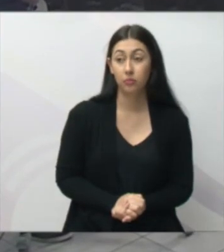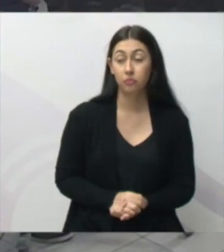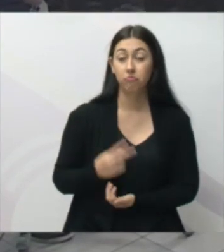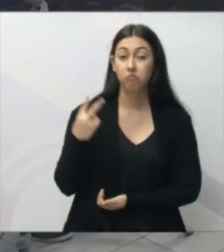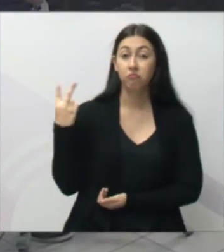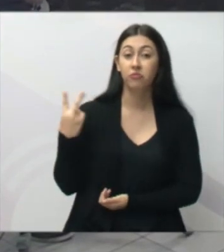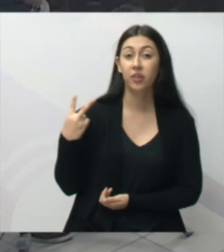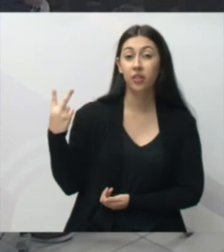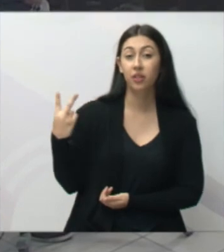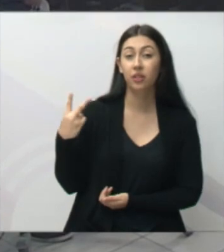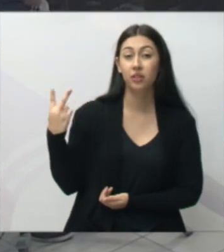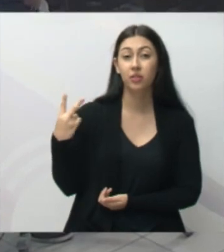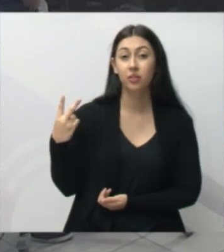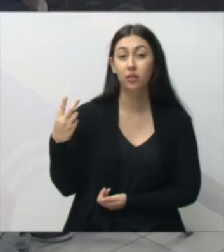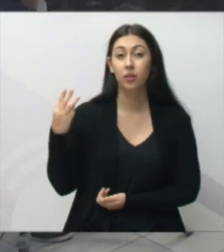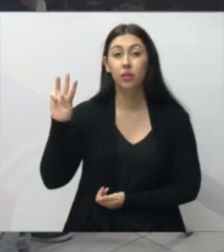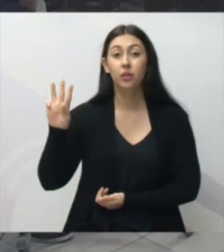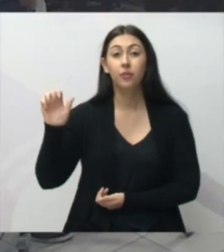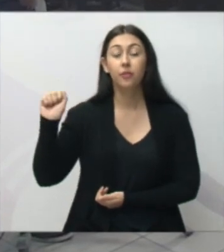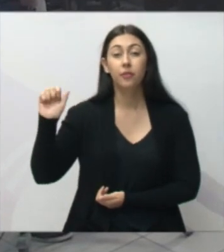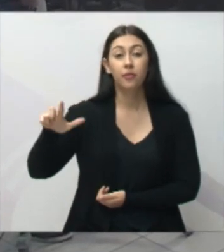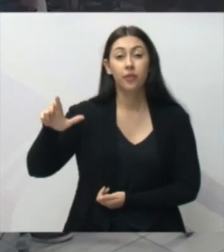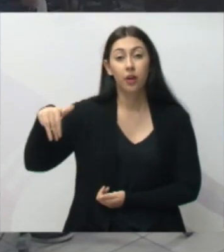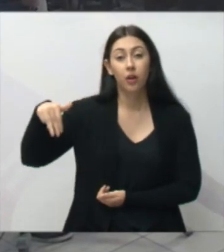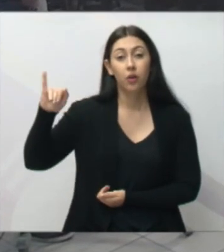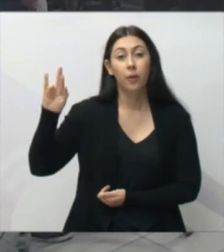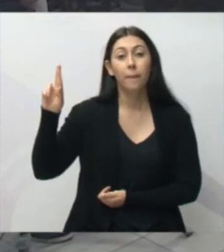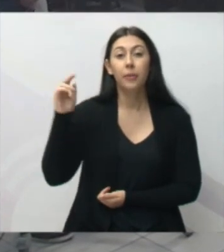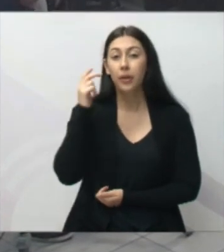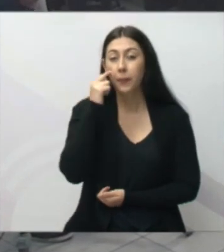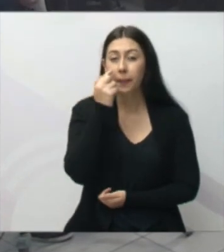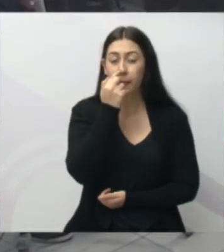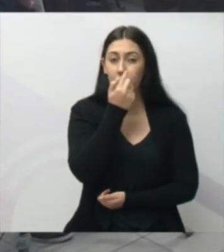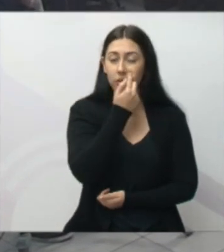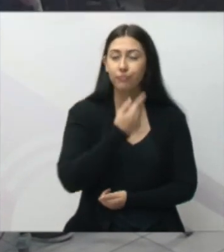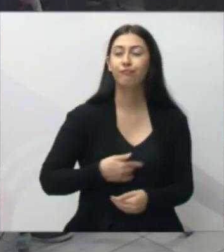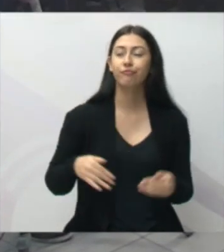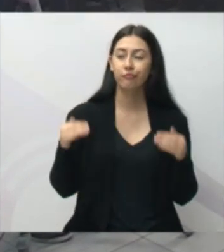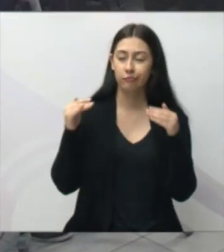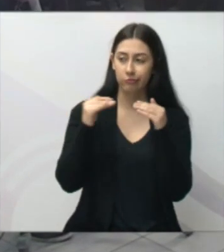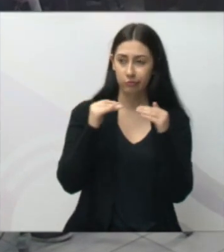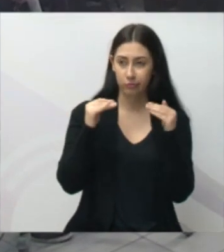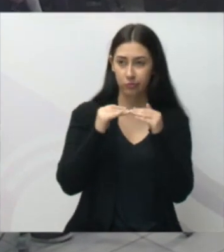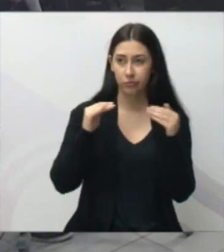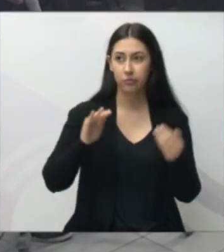Como vota o vereador Valmir do Parque Meia Lua? Favorável.